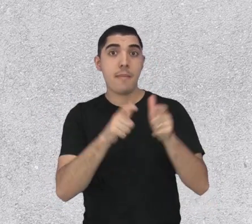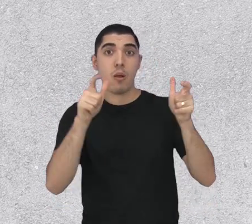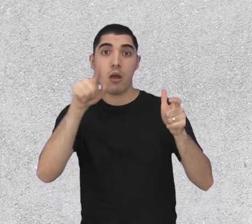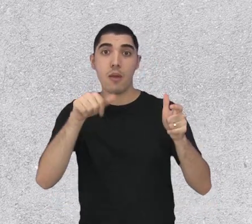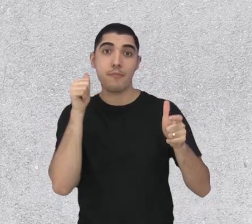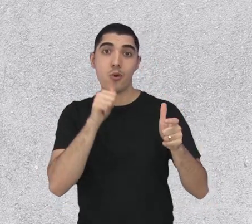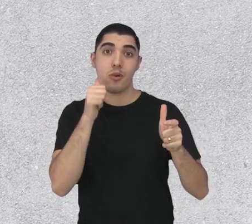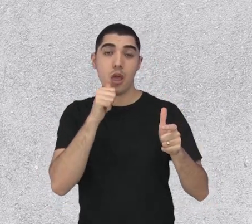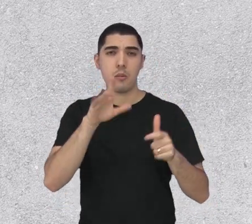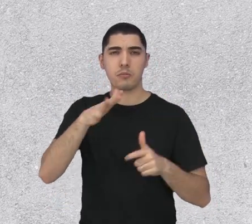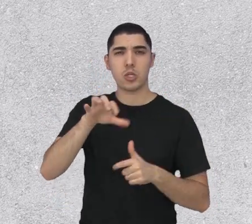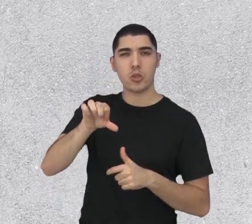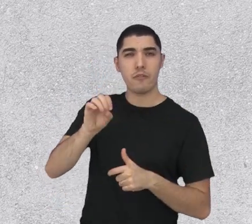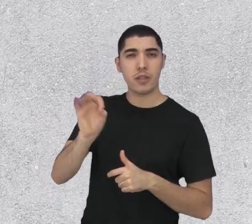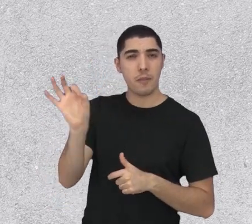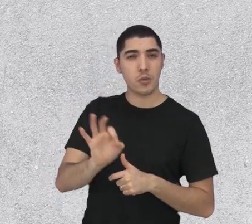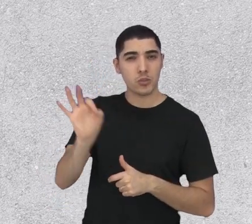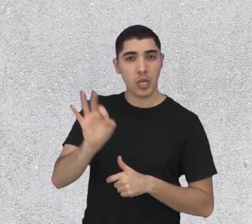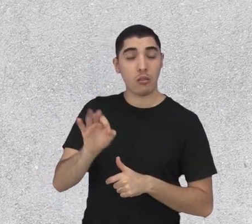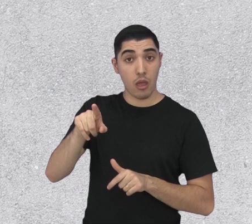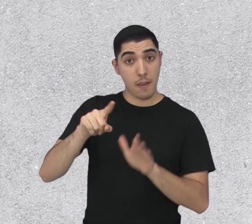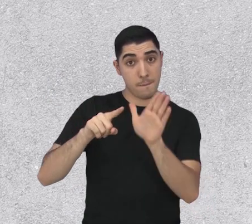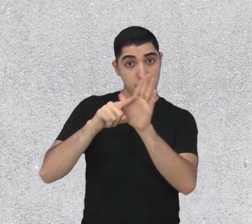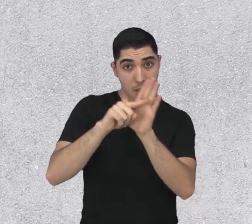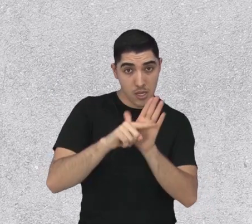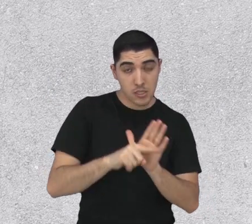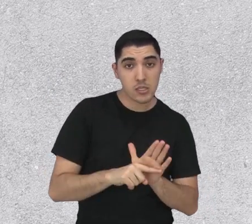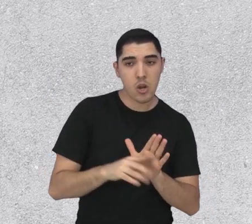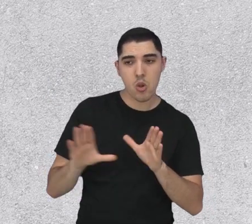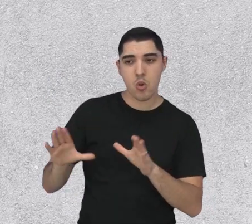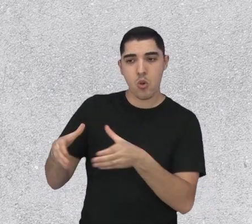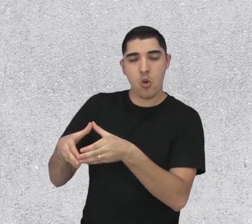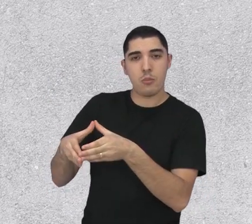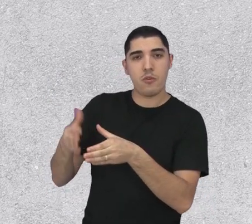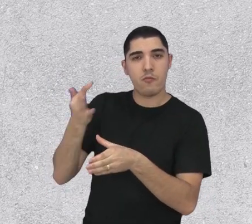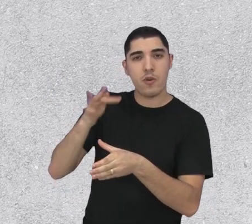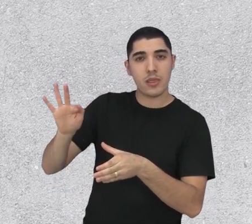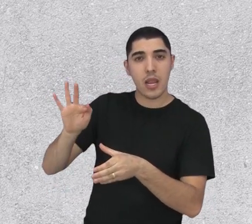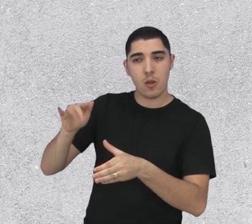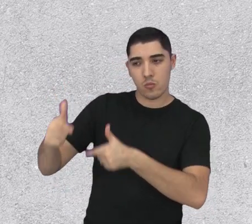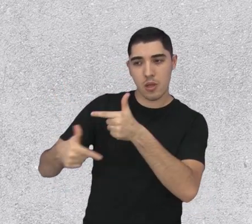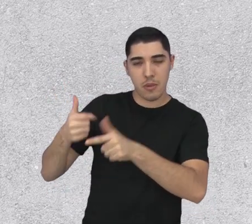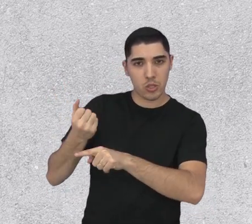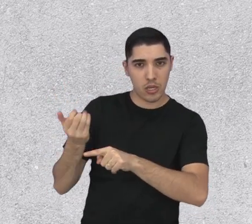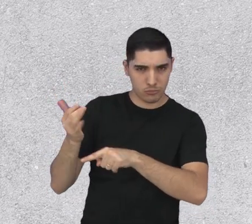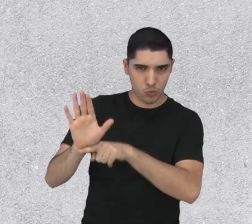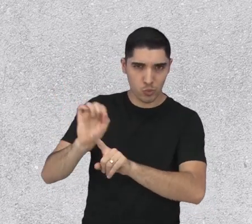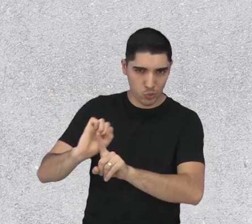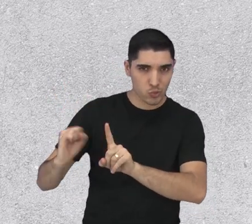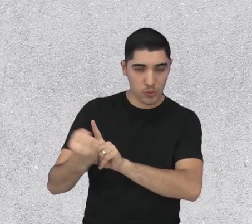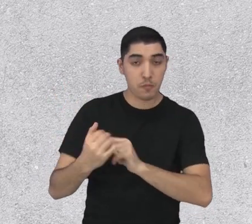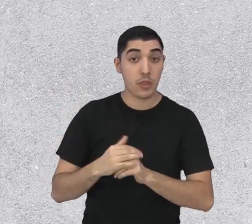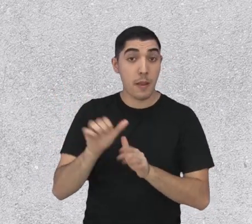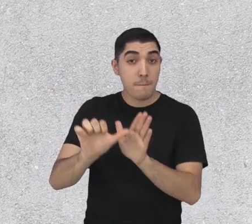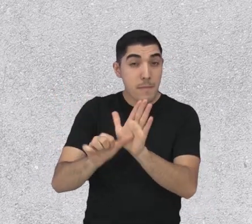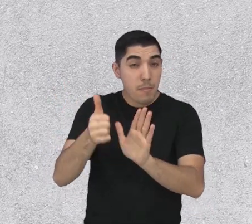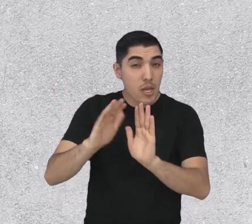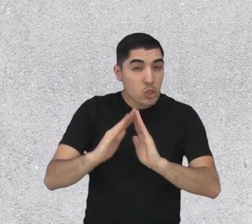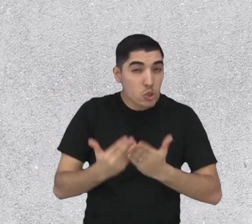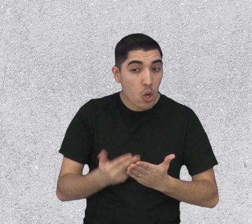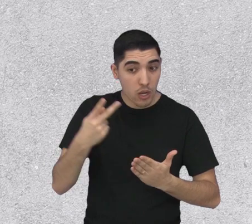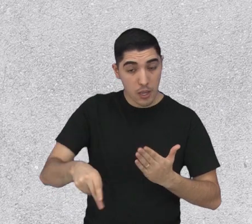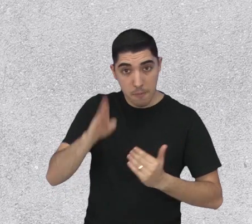grande maioria é mulher, 90%. Isso segundo uma pesquisa realizada pelo Conselho Federal de Serviço Social. As